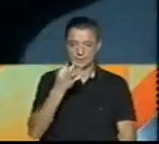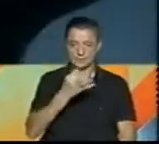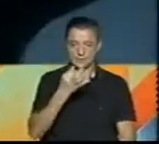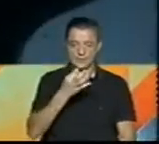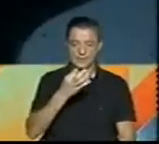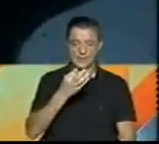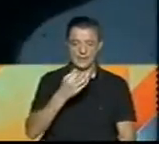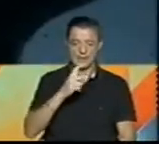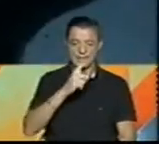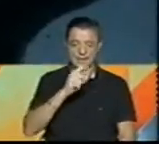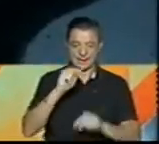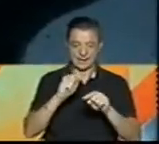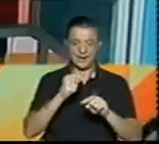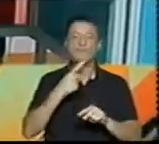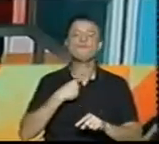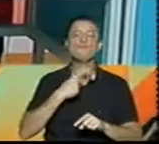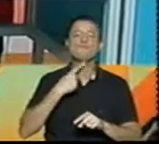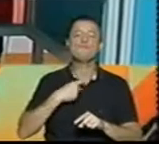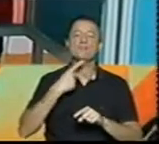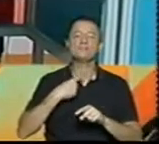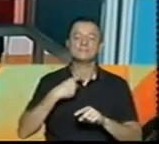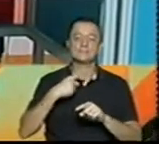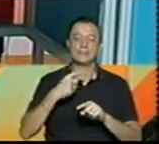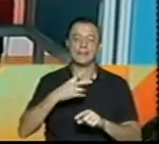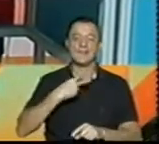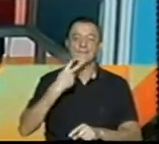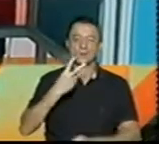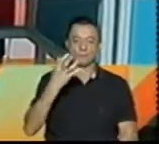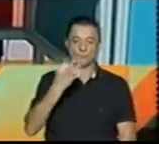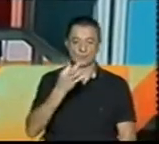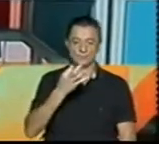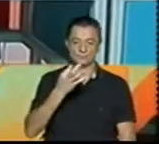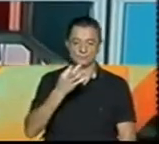lambareiro. Não acredito. Mas não me digas que gostaste da sardinha.